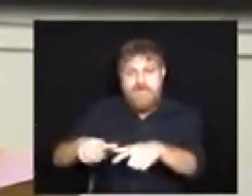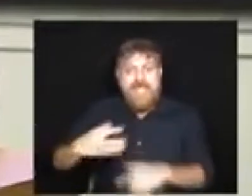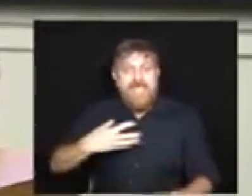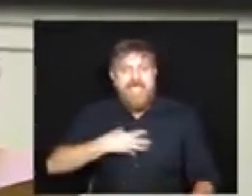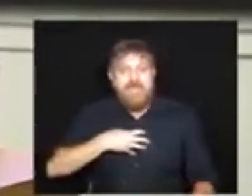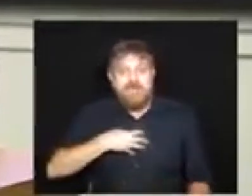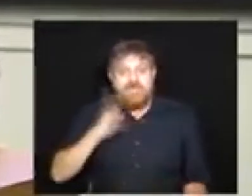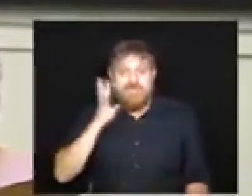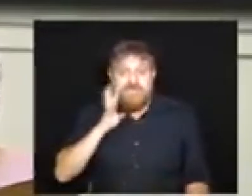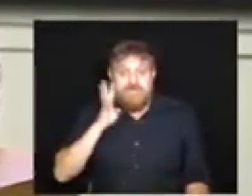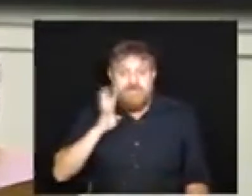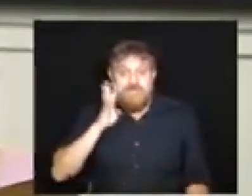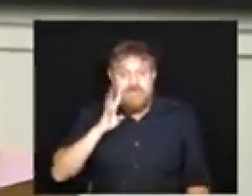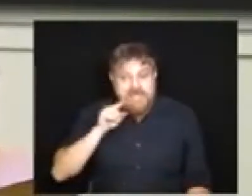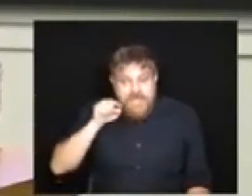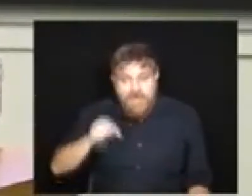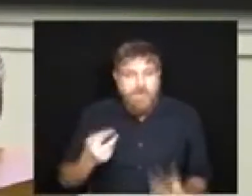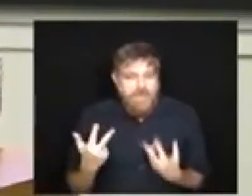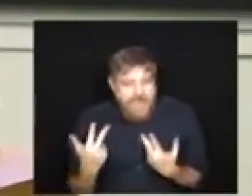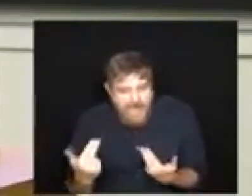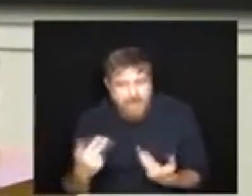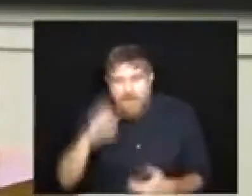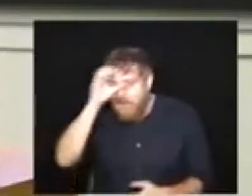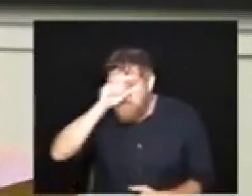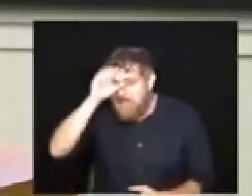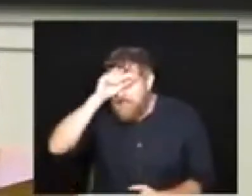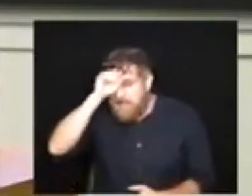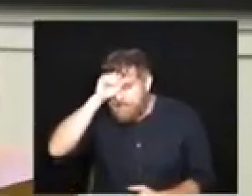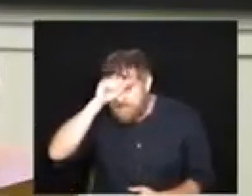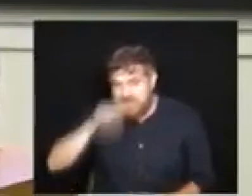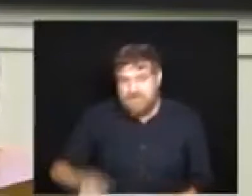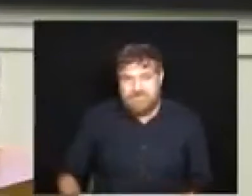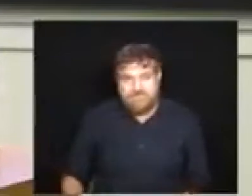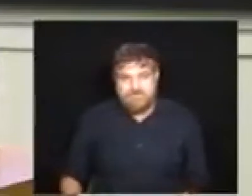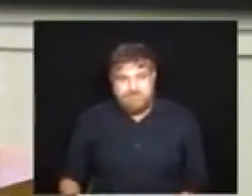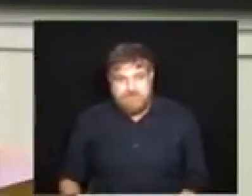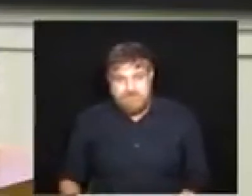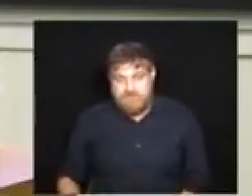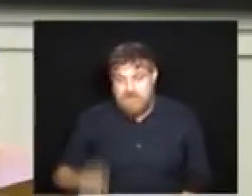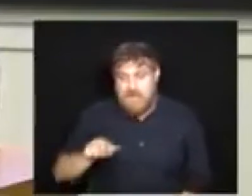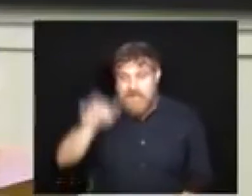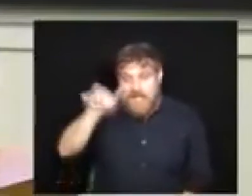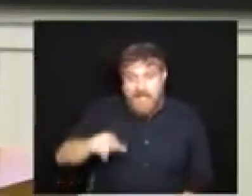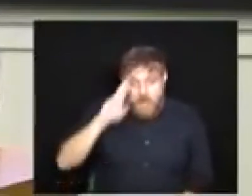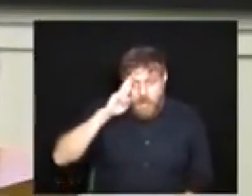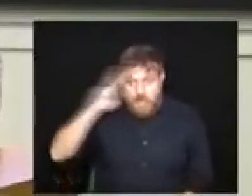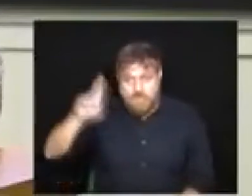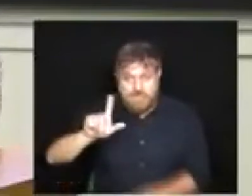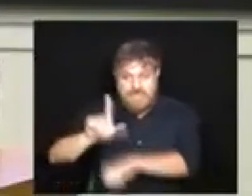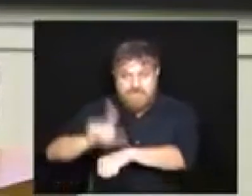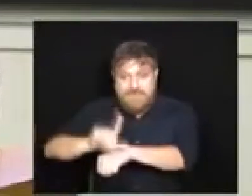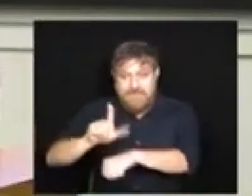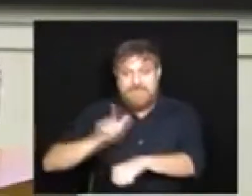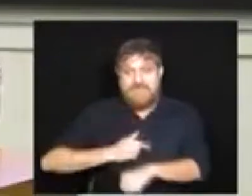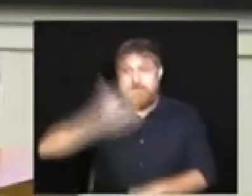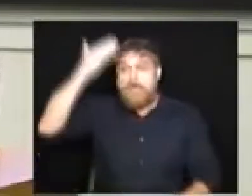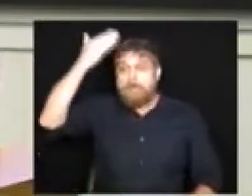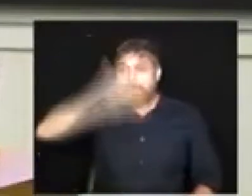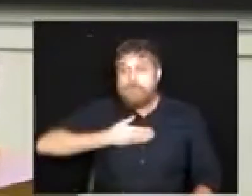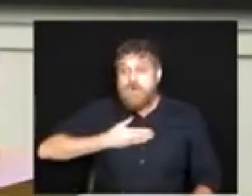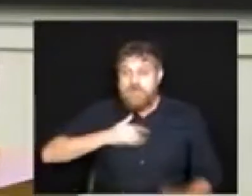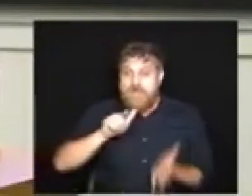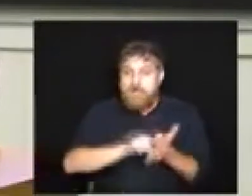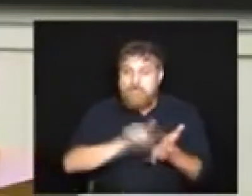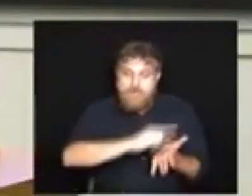bacana, pedagógica, participativa, e o comerciante terá lá o seu certificado. Ele vai estar